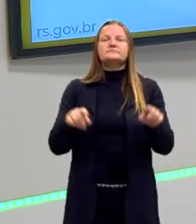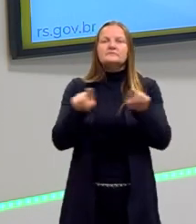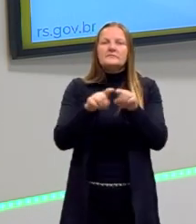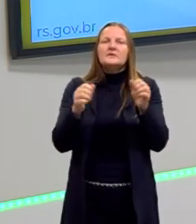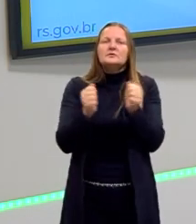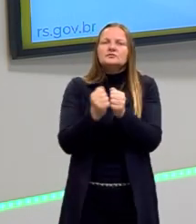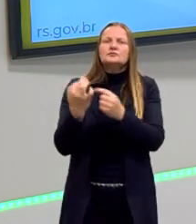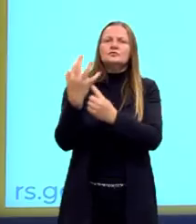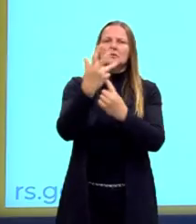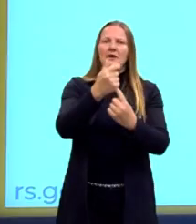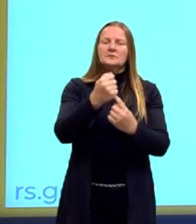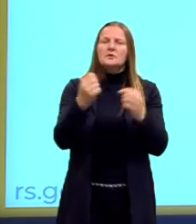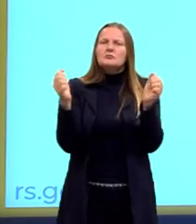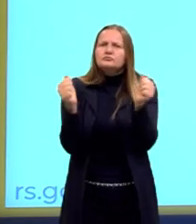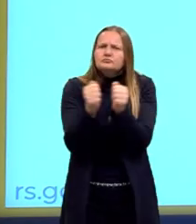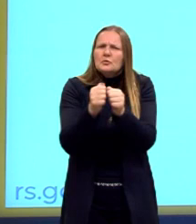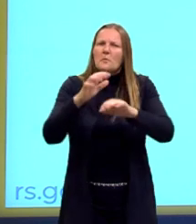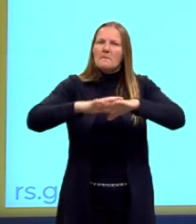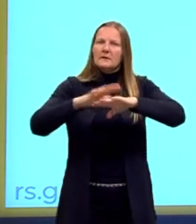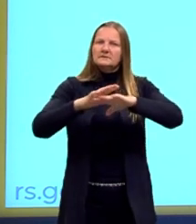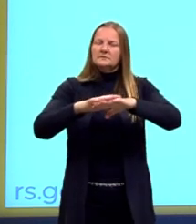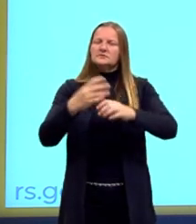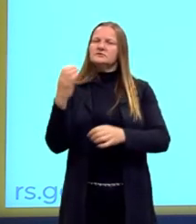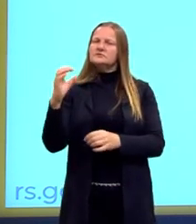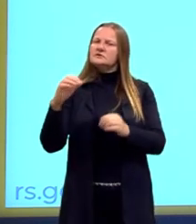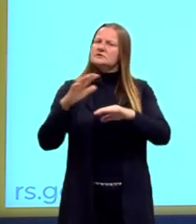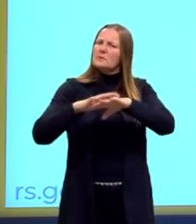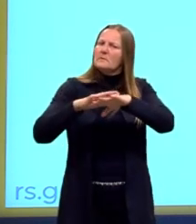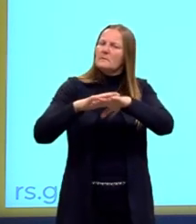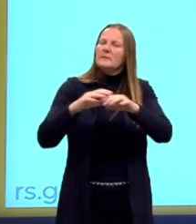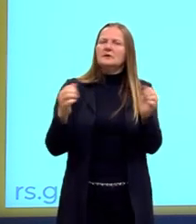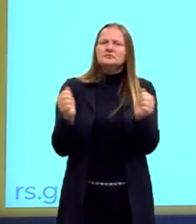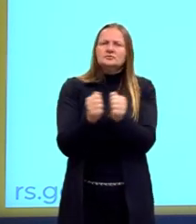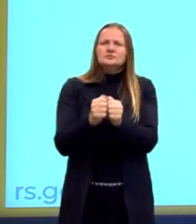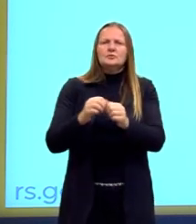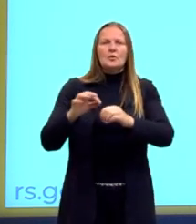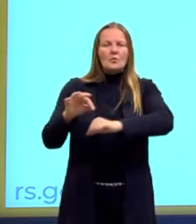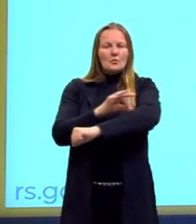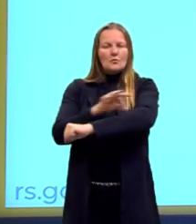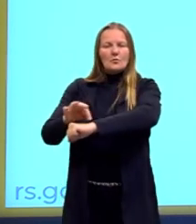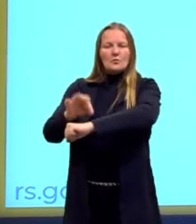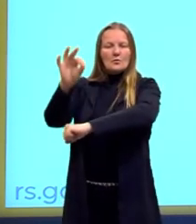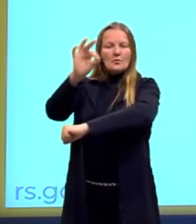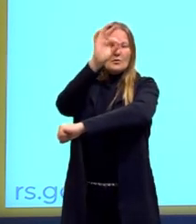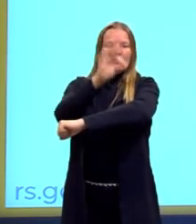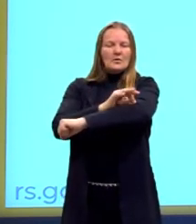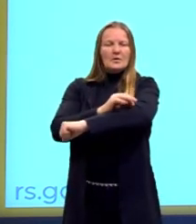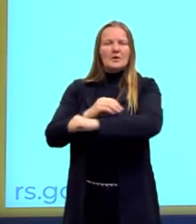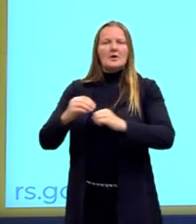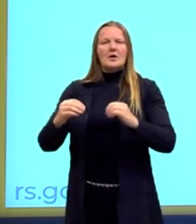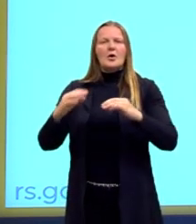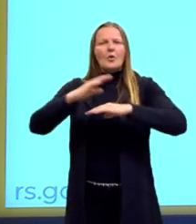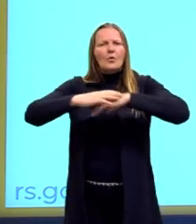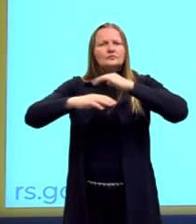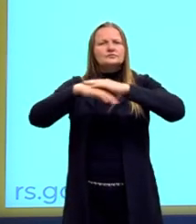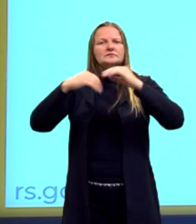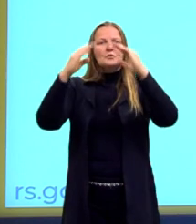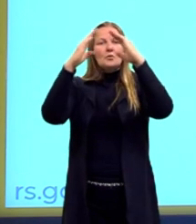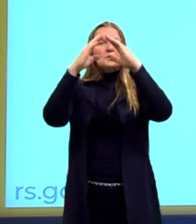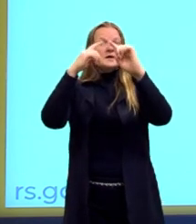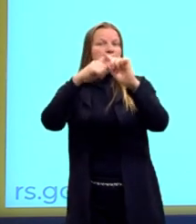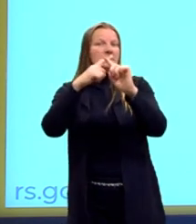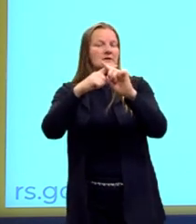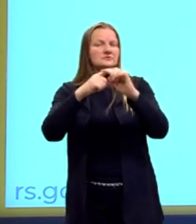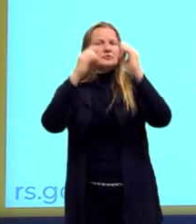junto com a arte está matemática a ciência que as construções das grandes catedrais da idade média no final